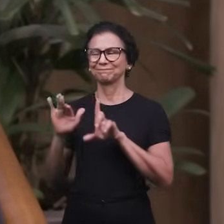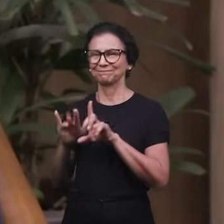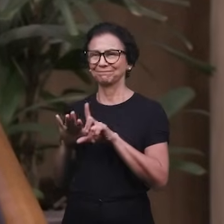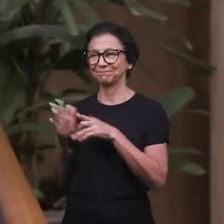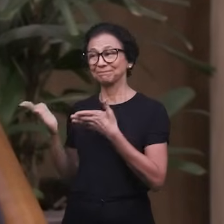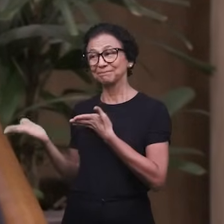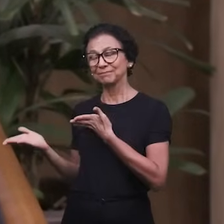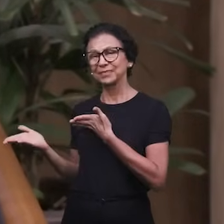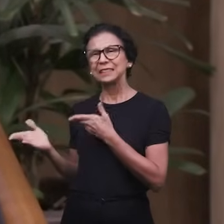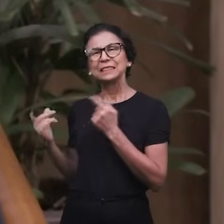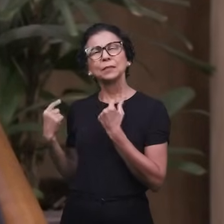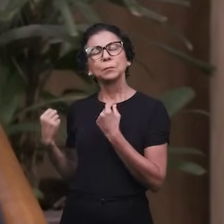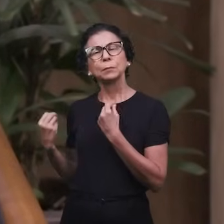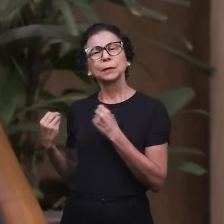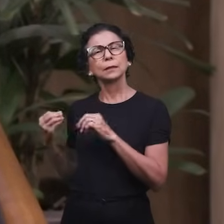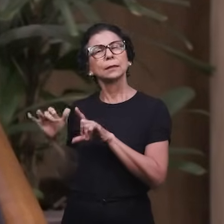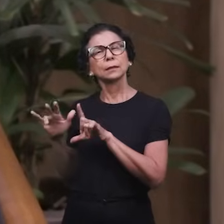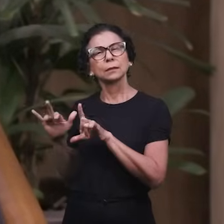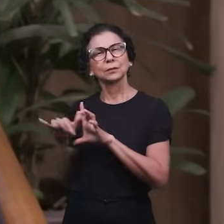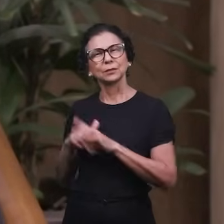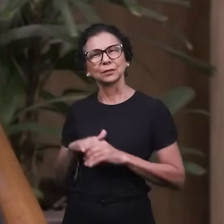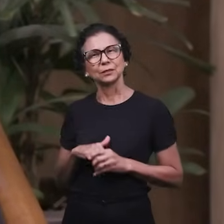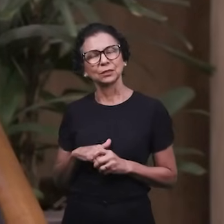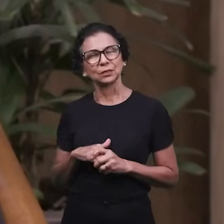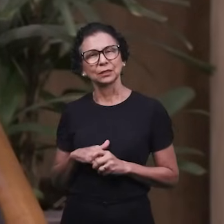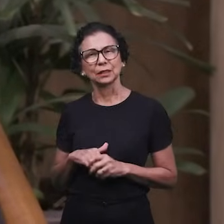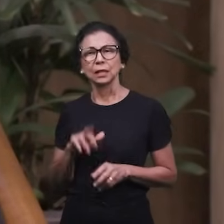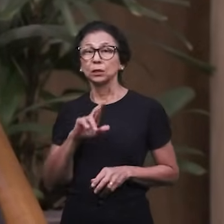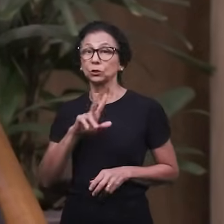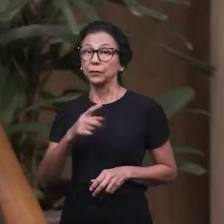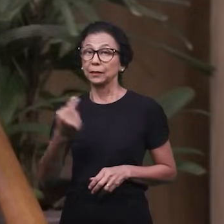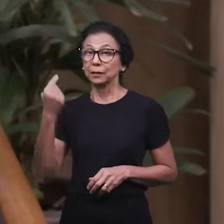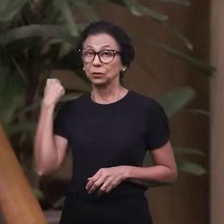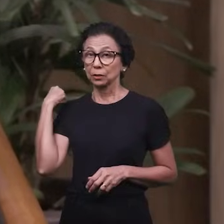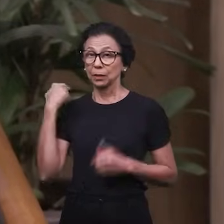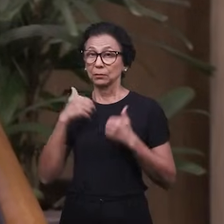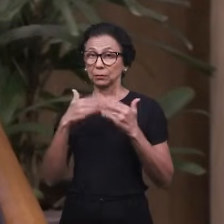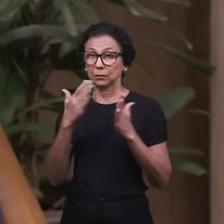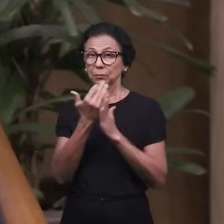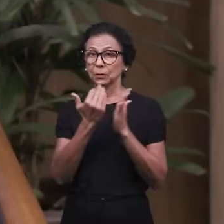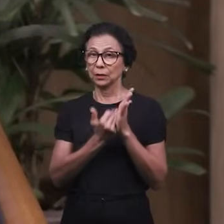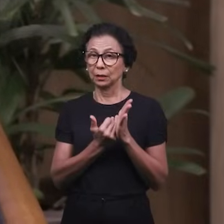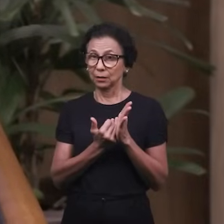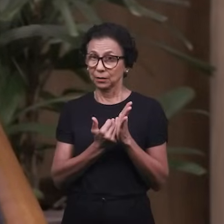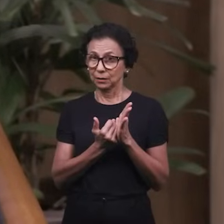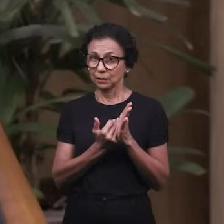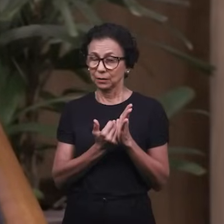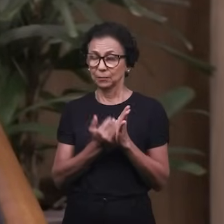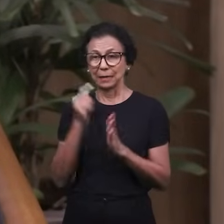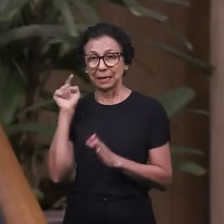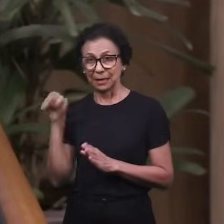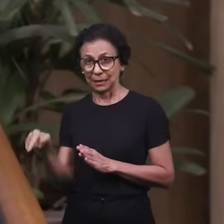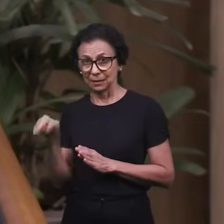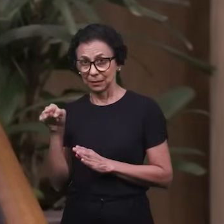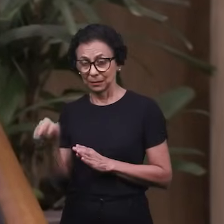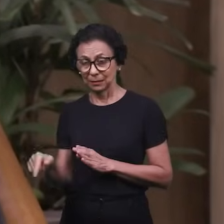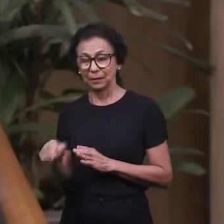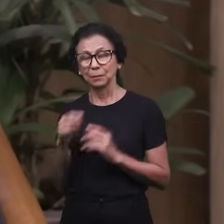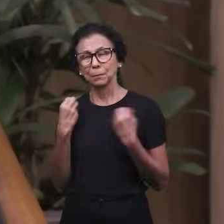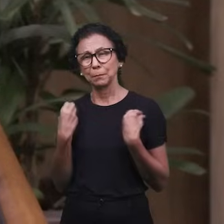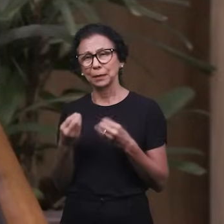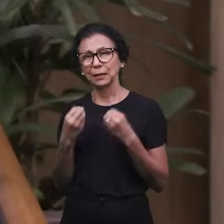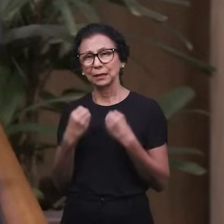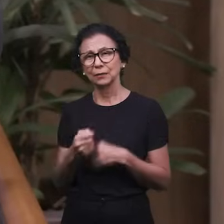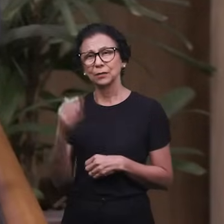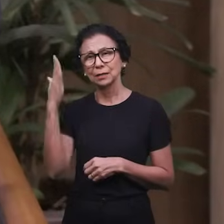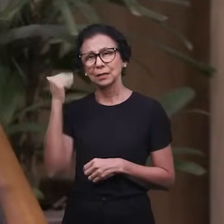tela. Esse QR Code que apareceu na tela, que é diferente daquele primeiro lá do início do programa, esse agora é para você saber qual o tema